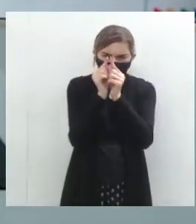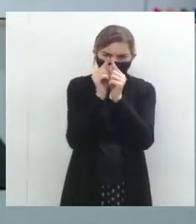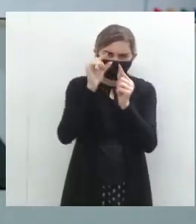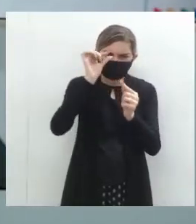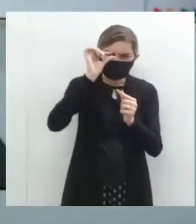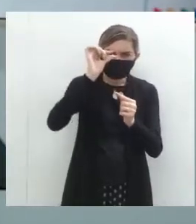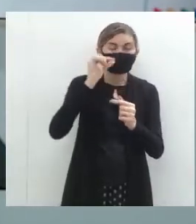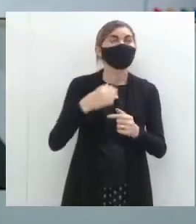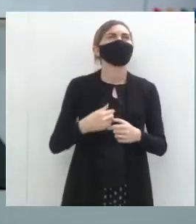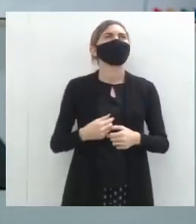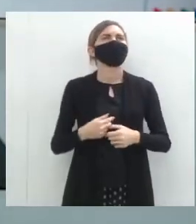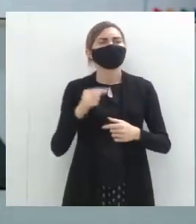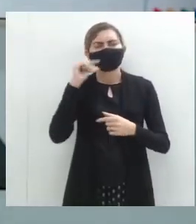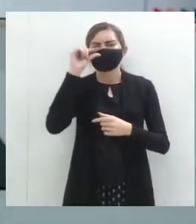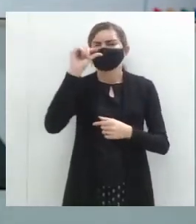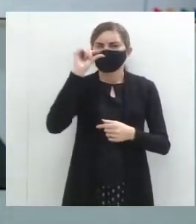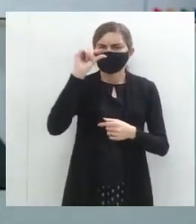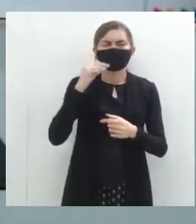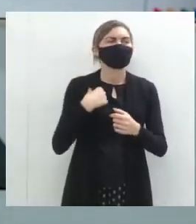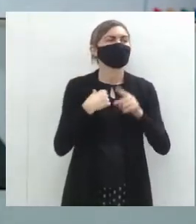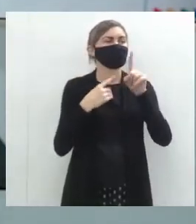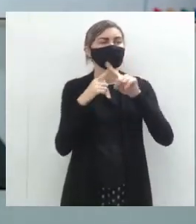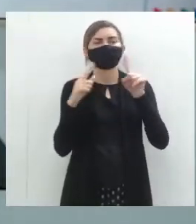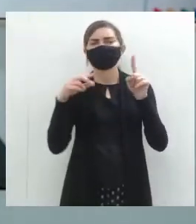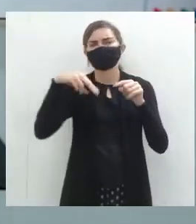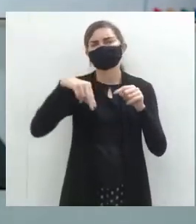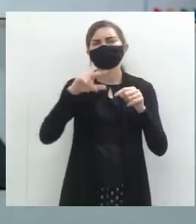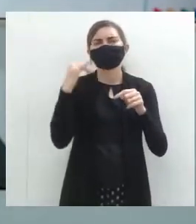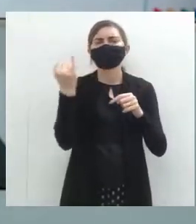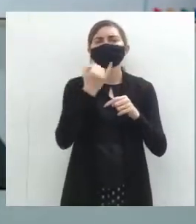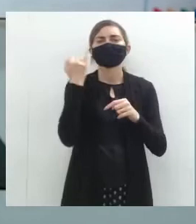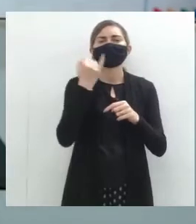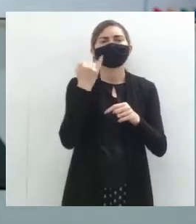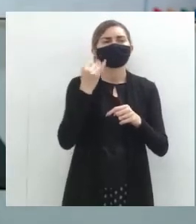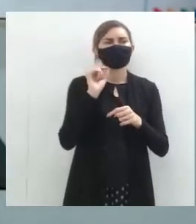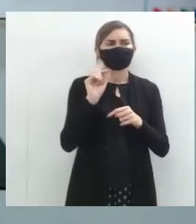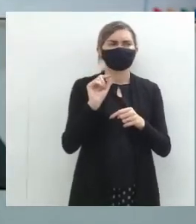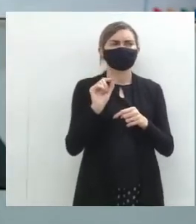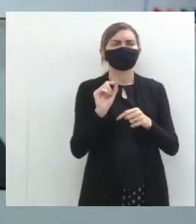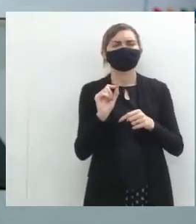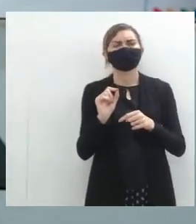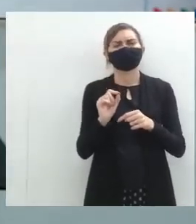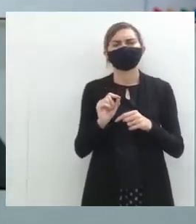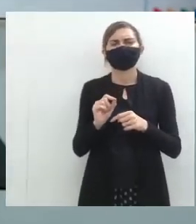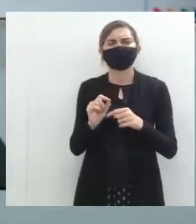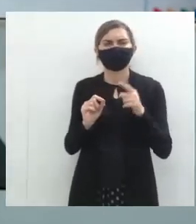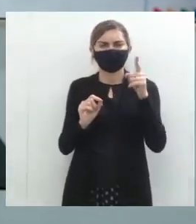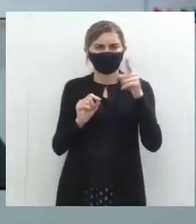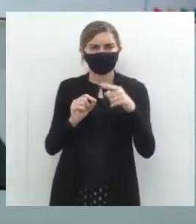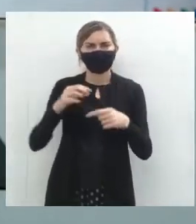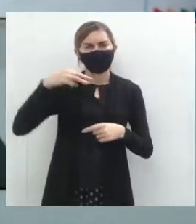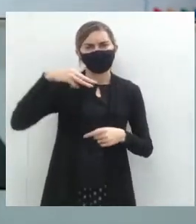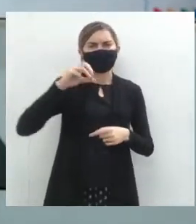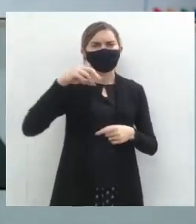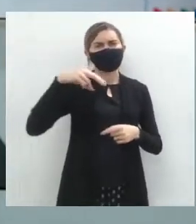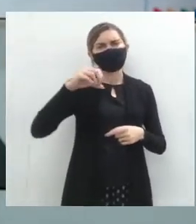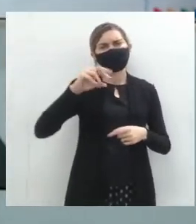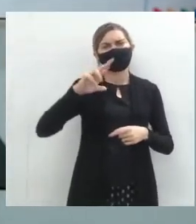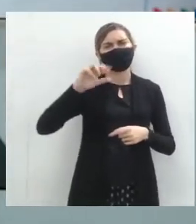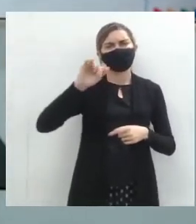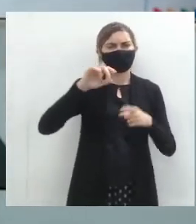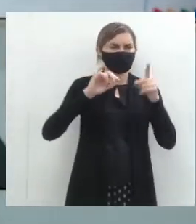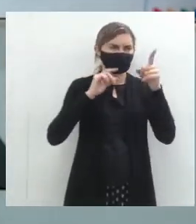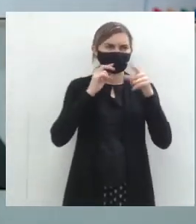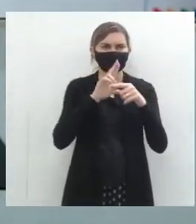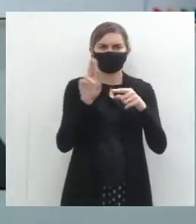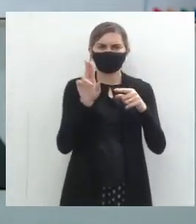tá? Aí você vai dizer assim, tá, mas esse nucleotídeo ele é importante porque ele é um monômero de quem? Olha para cá. Esse monômero aqui, ele vai